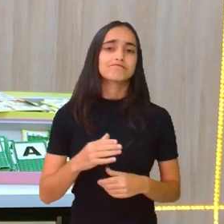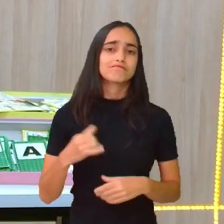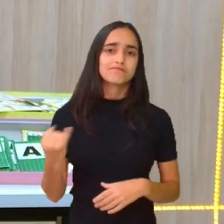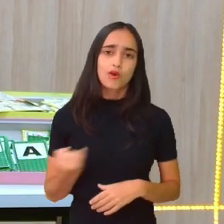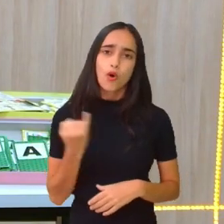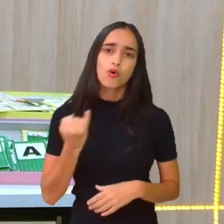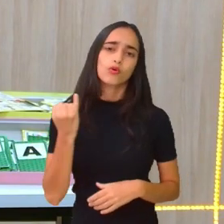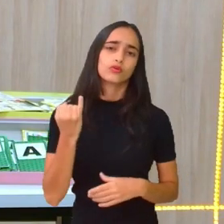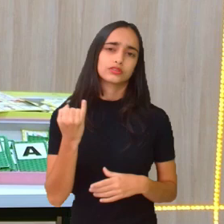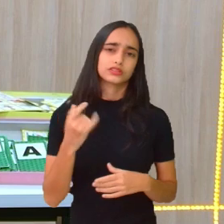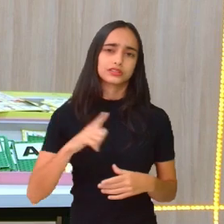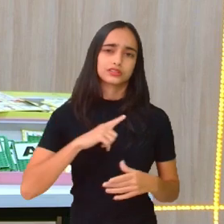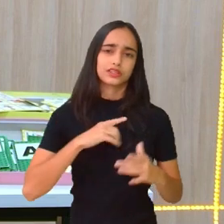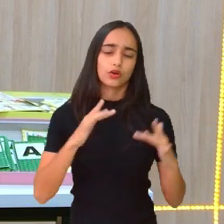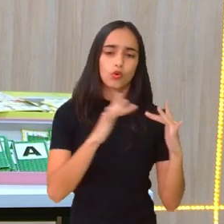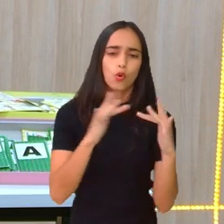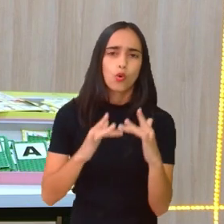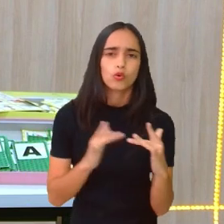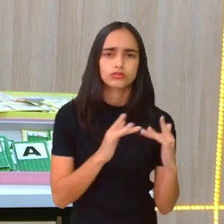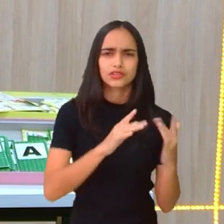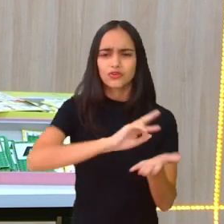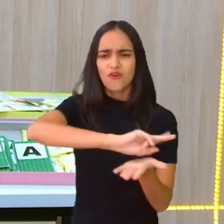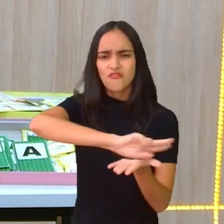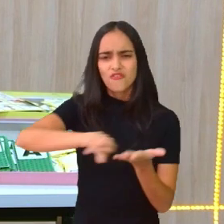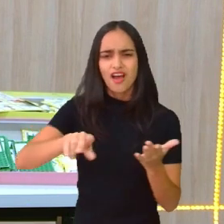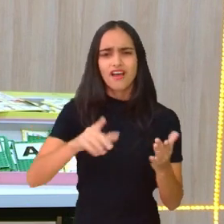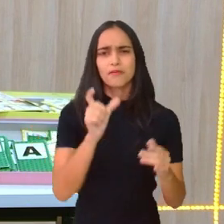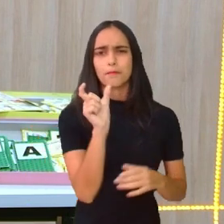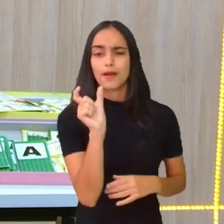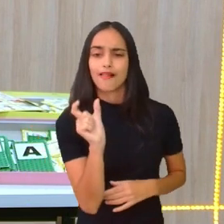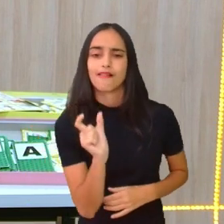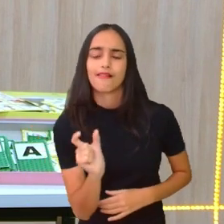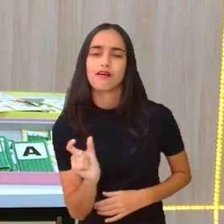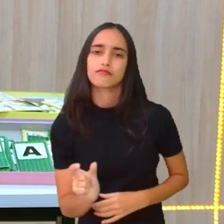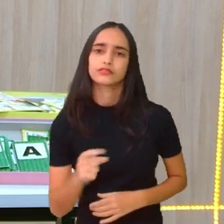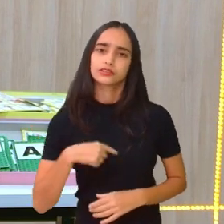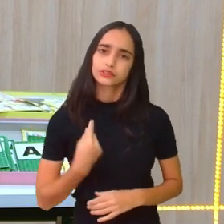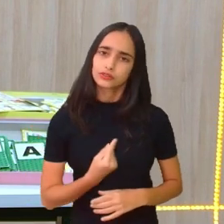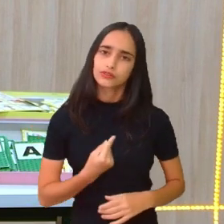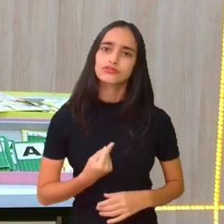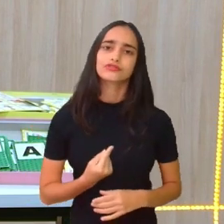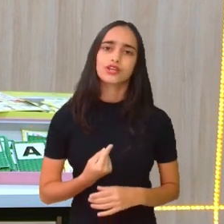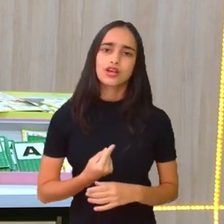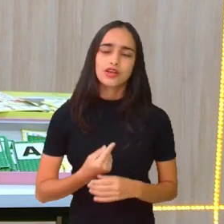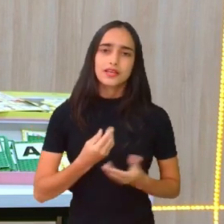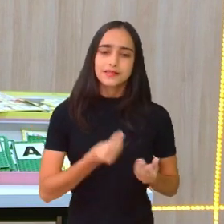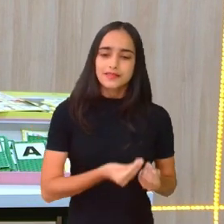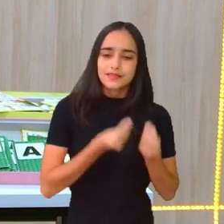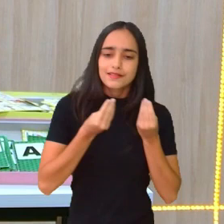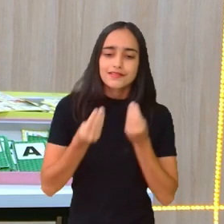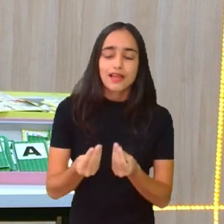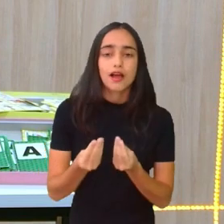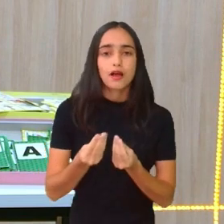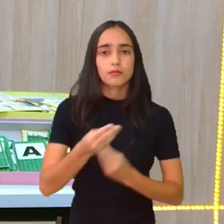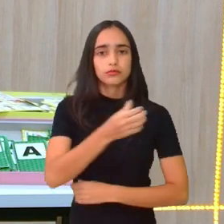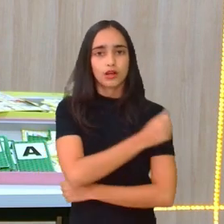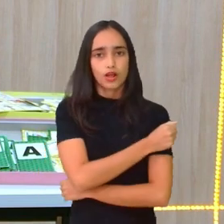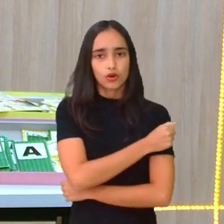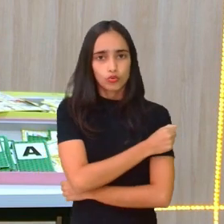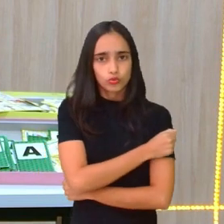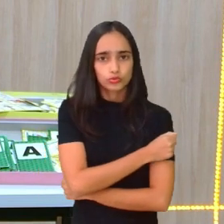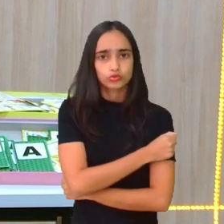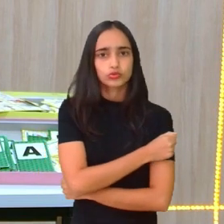possibilite, né, o contato com diferentes palavras, a gente vai estar fazendo com que ele consiga de verdade comparar,